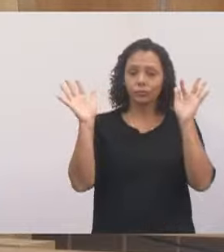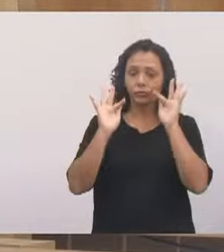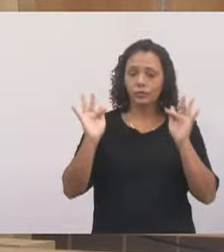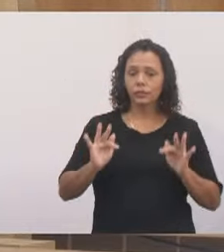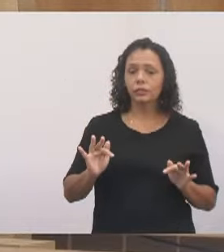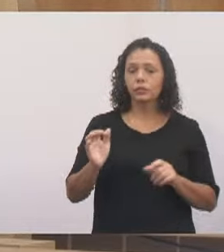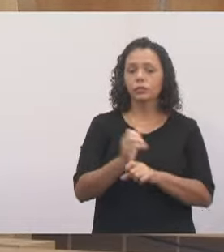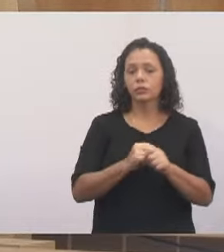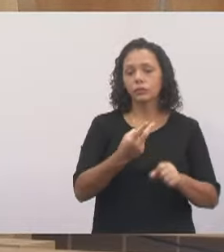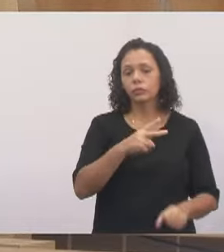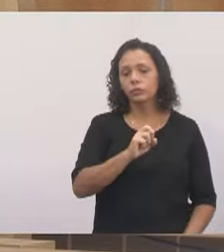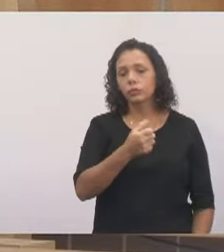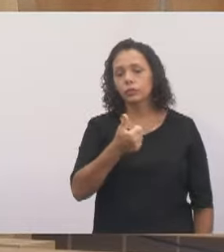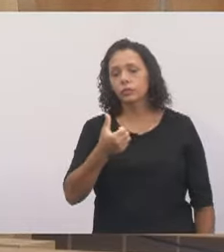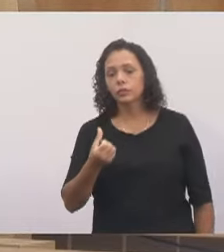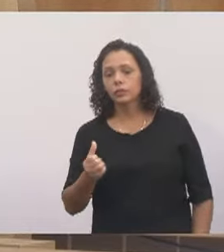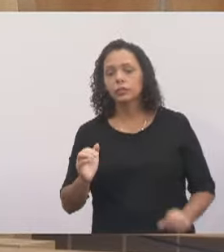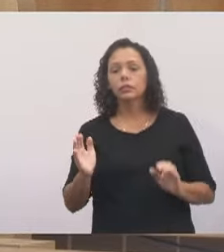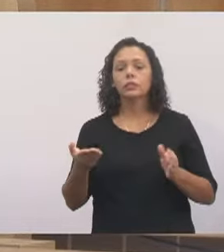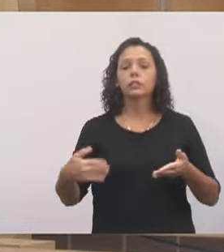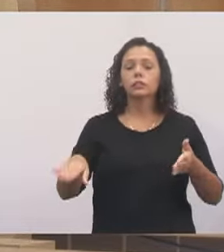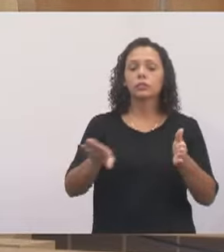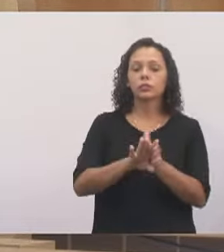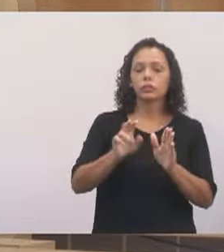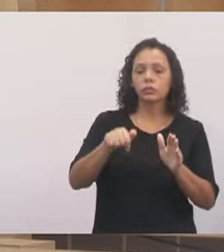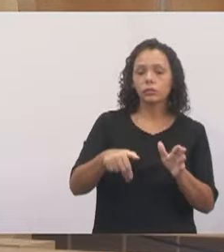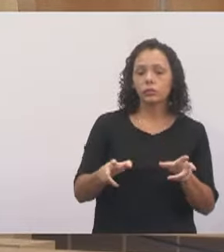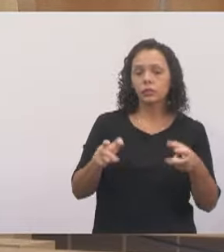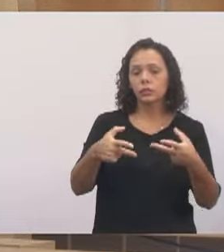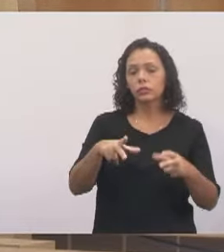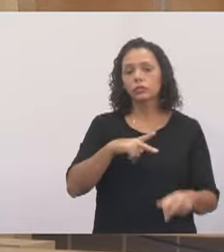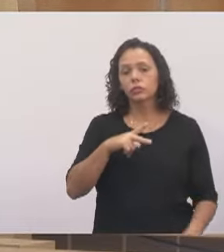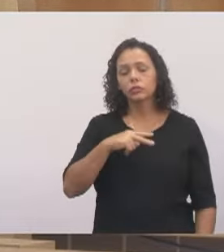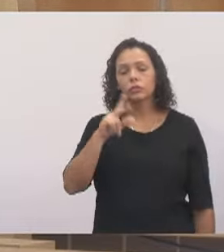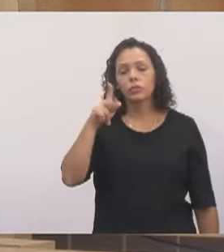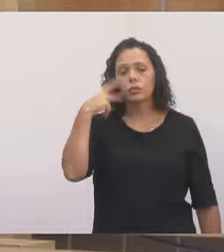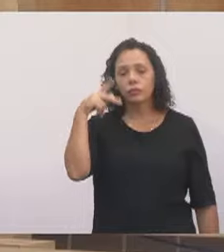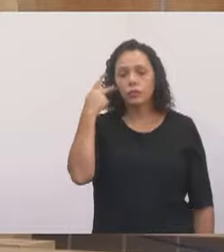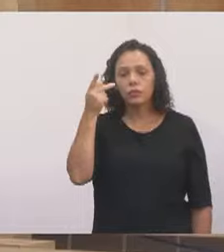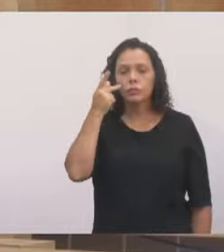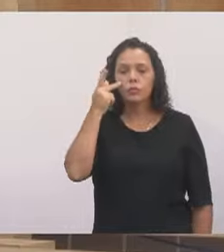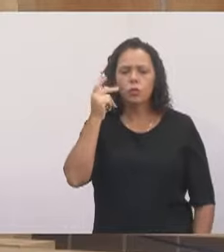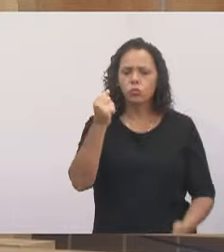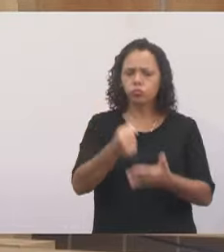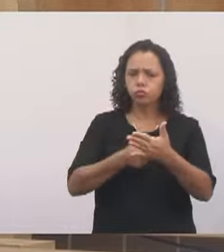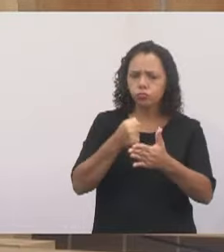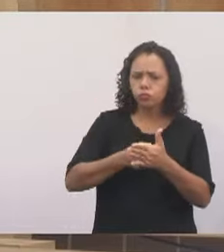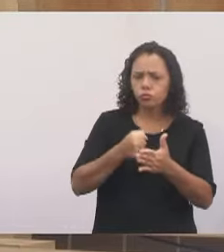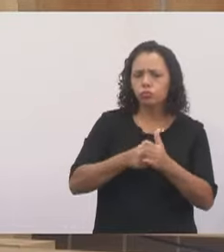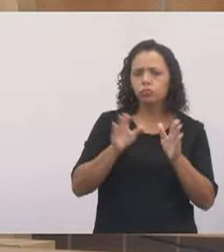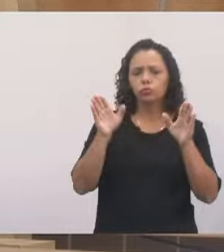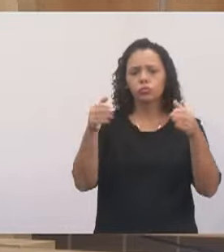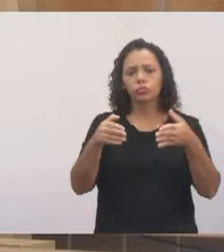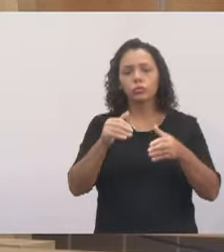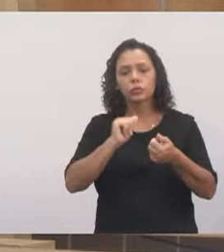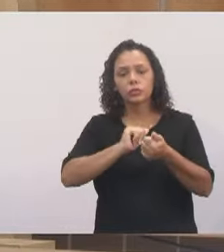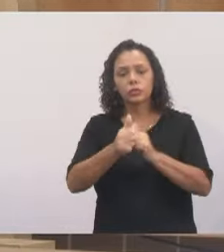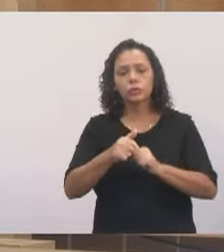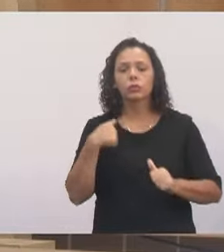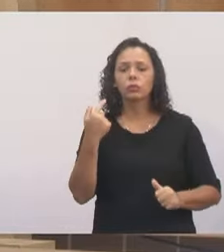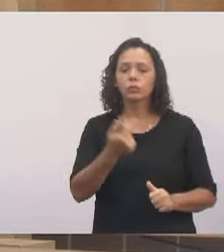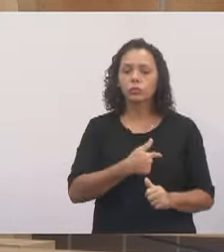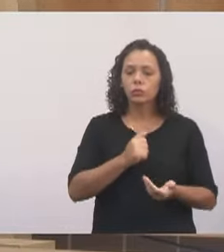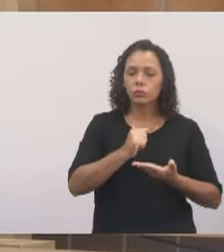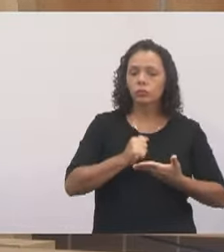em 2016, quando a gente chegou nessa casa, né, já tinha o vereador Paulinho do esporte, que vem lutando pelo esporte. E a gente foi mais uma